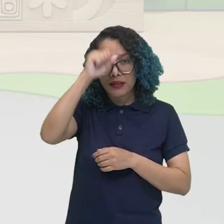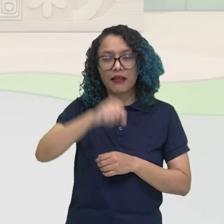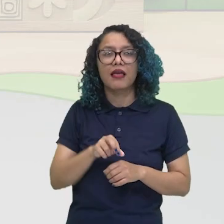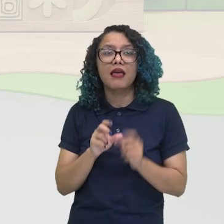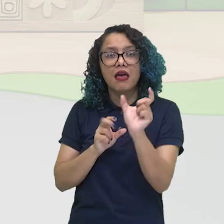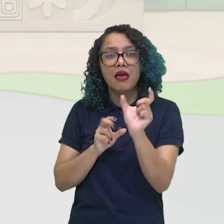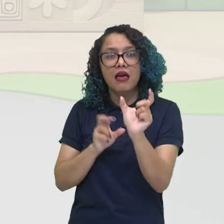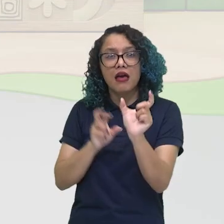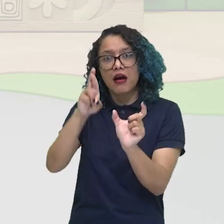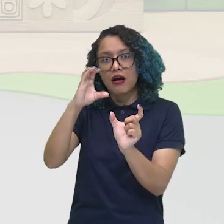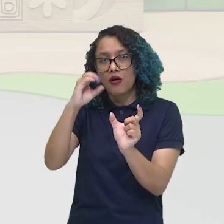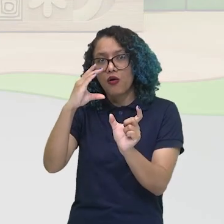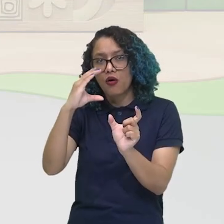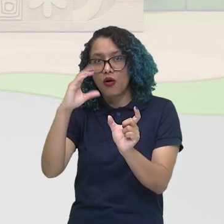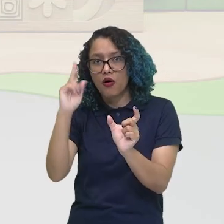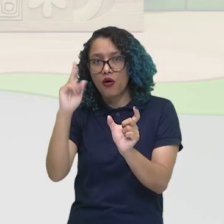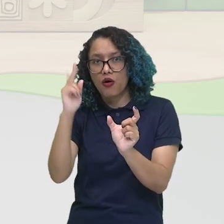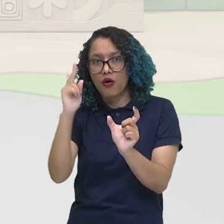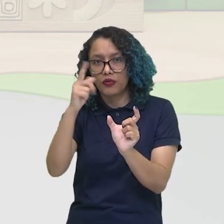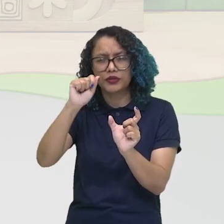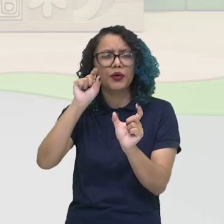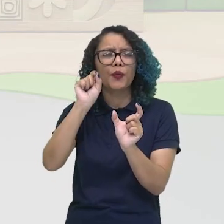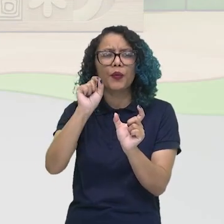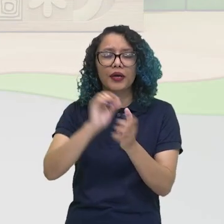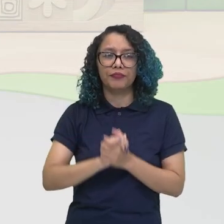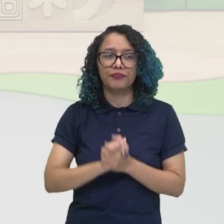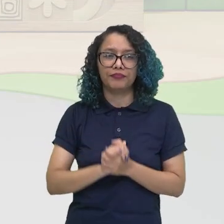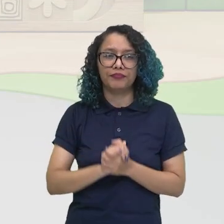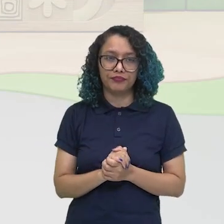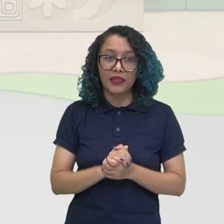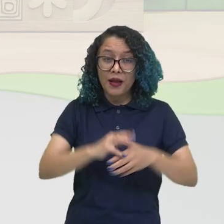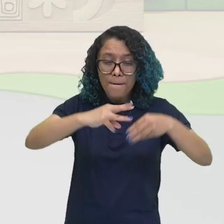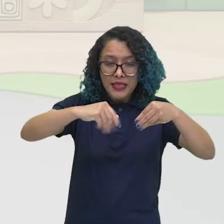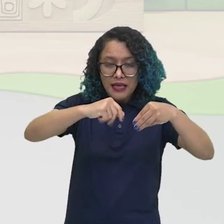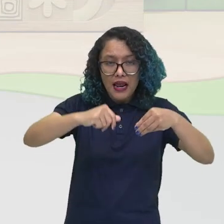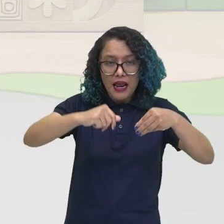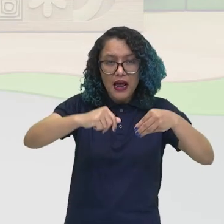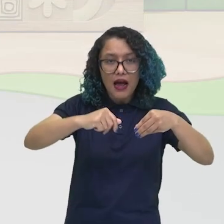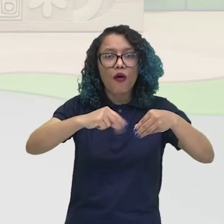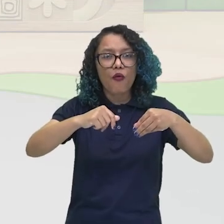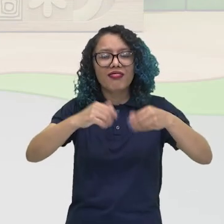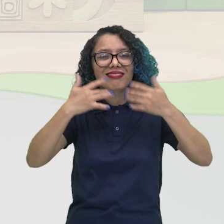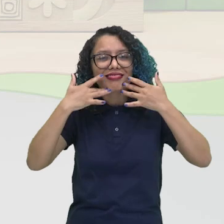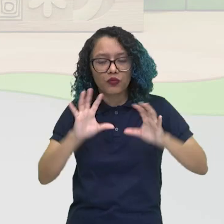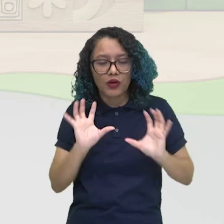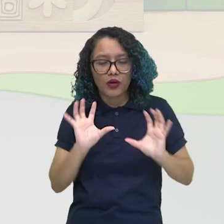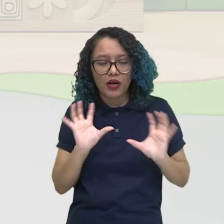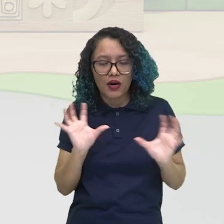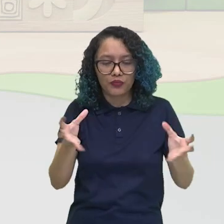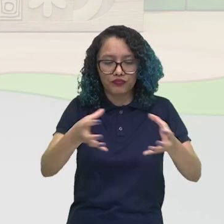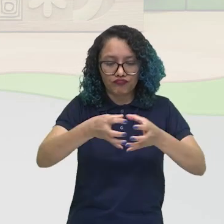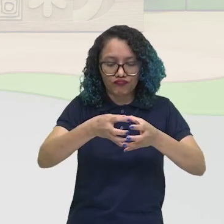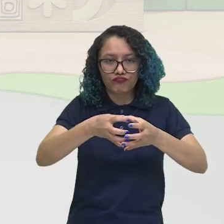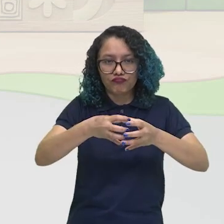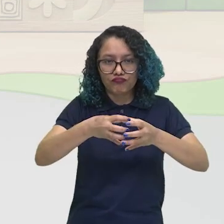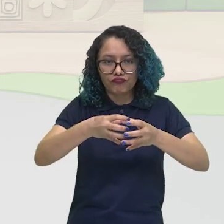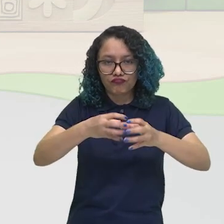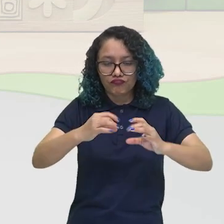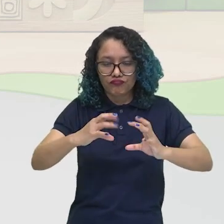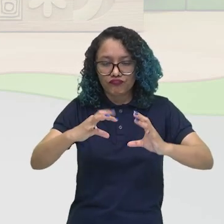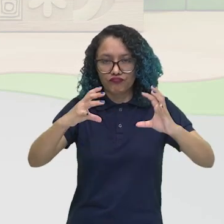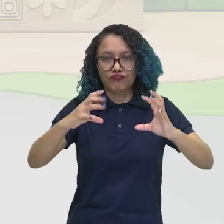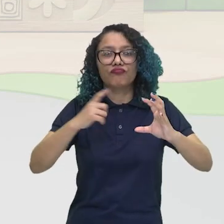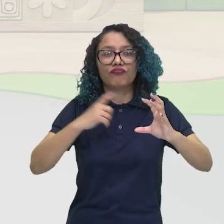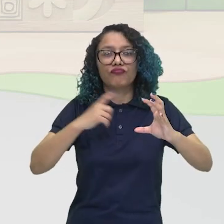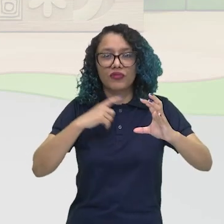rocha é um conjunto natural de minerais contendo proporções